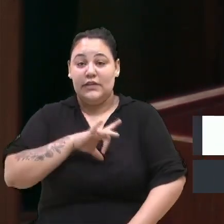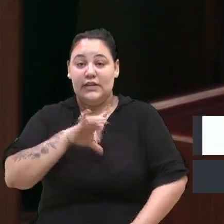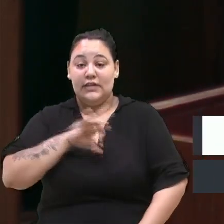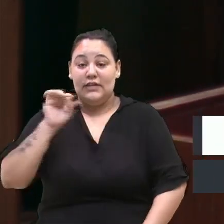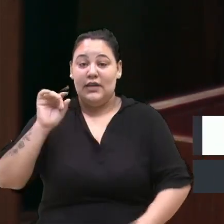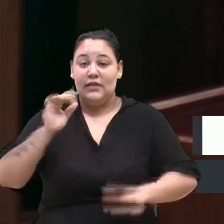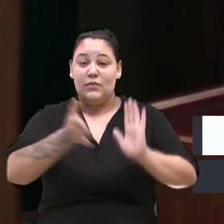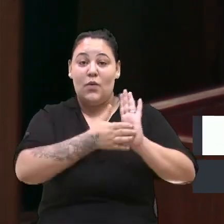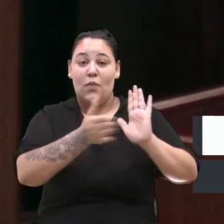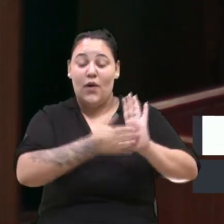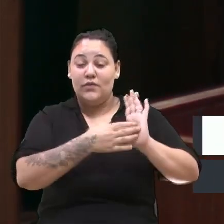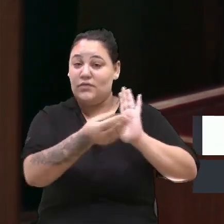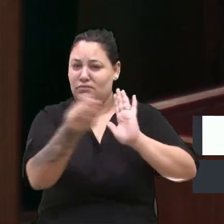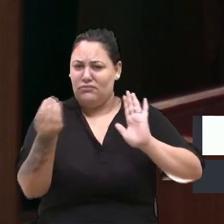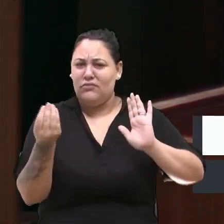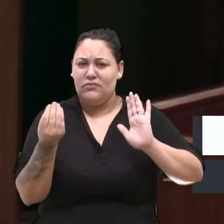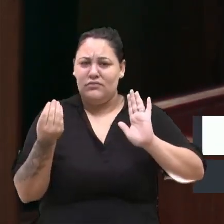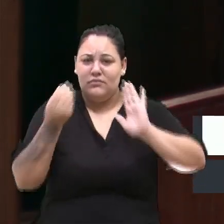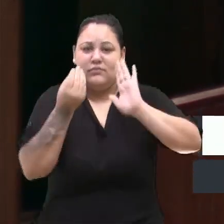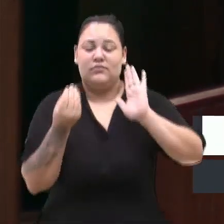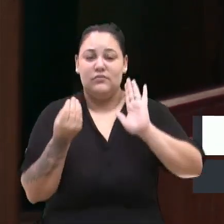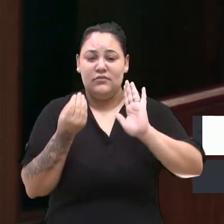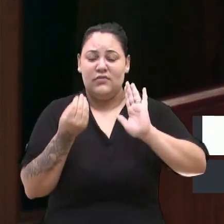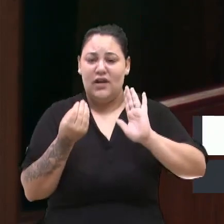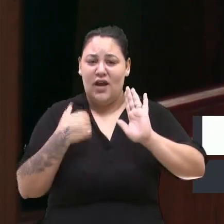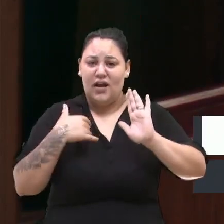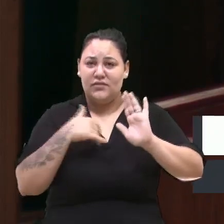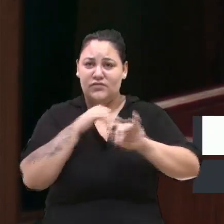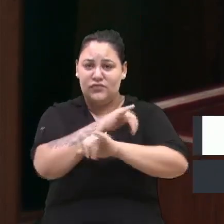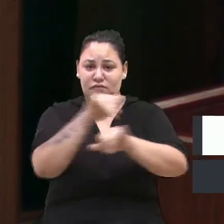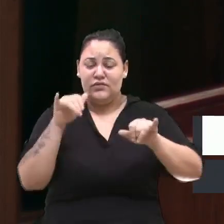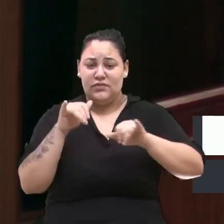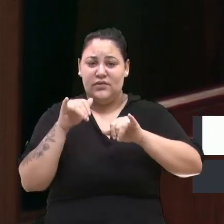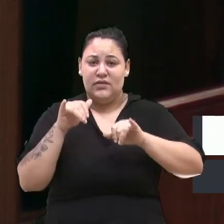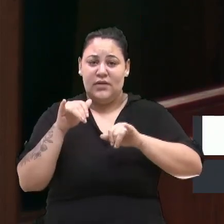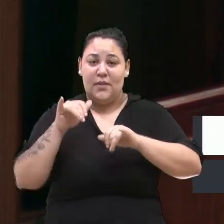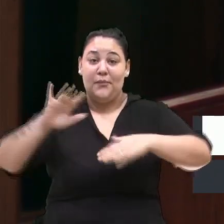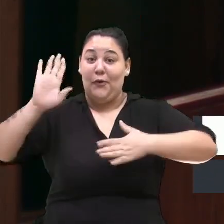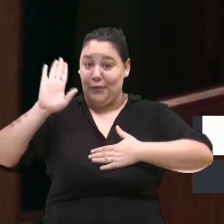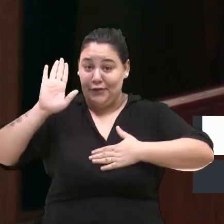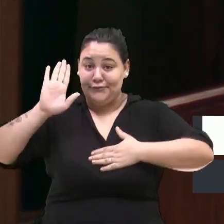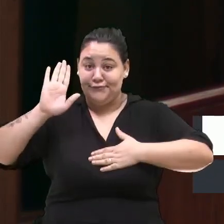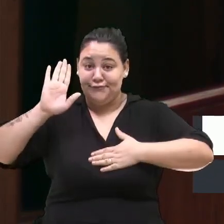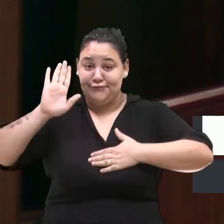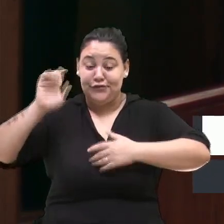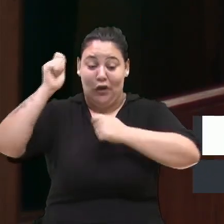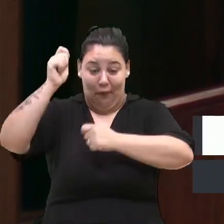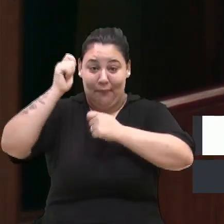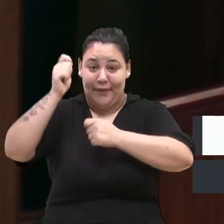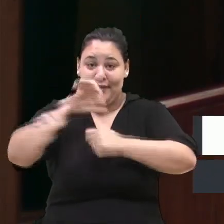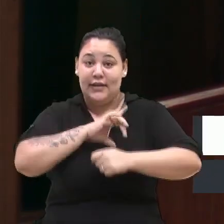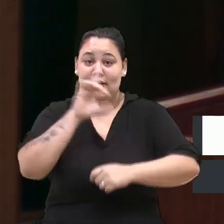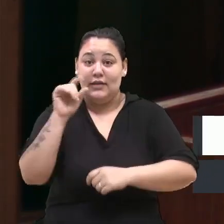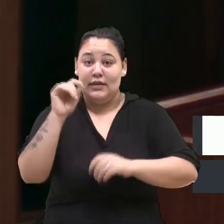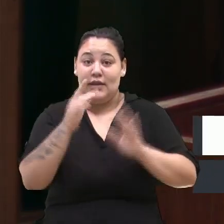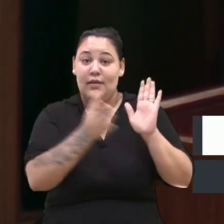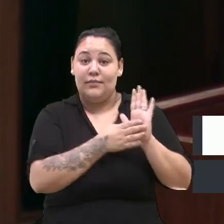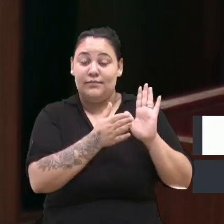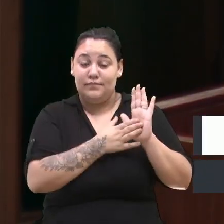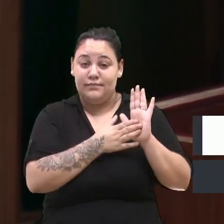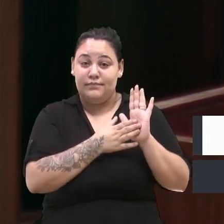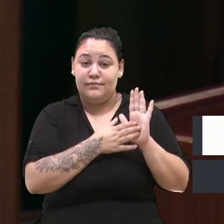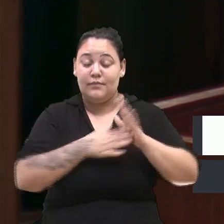muitos diriam, né, as promessas de campanha. 10 propostas, ou seja, 10 promessas de